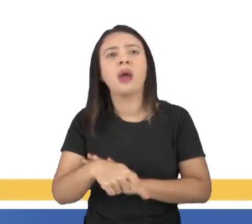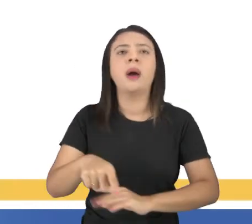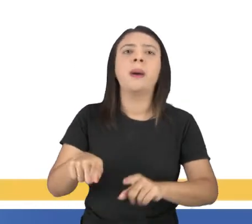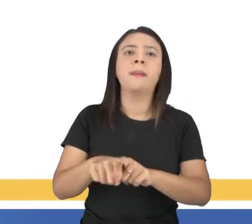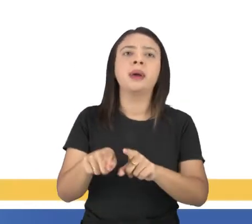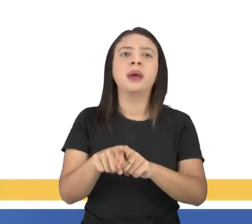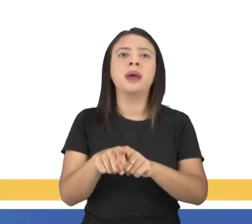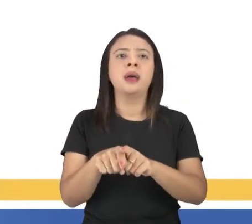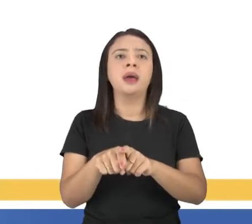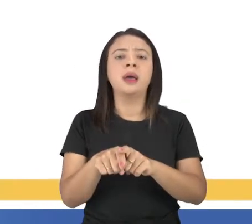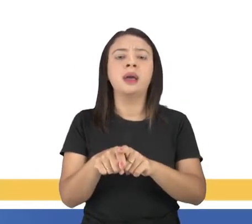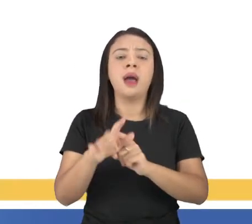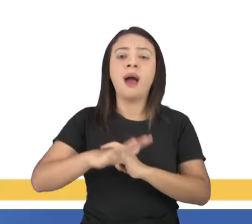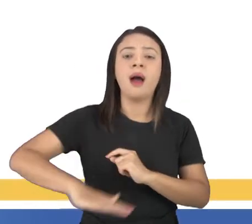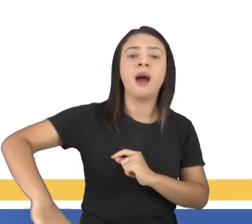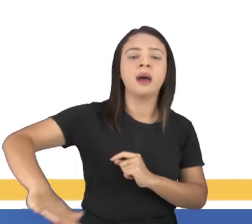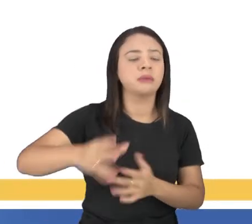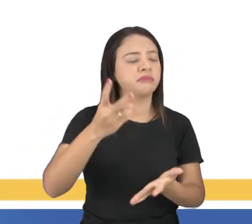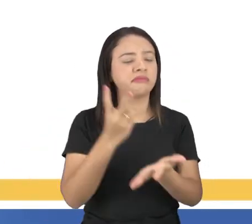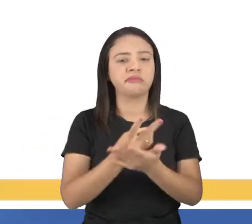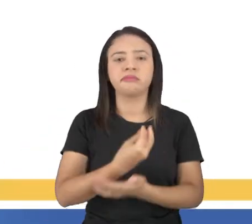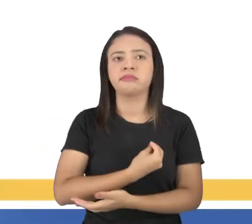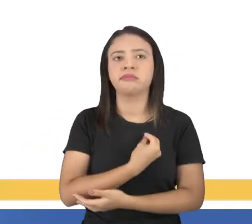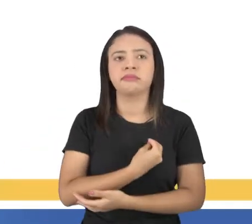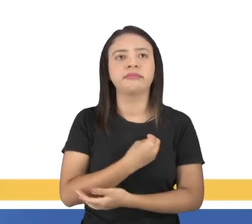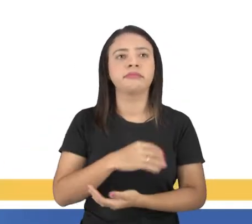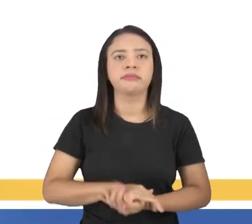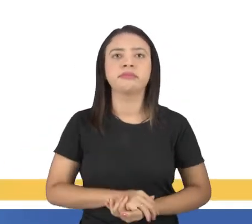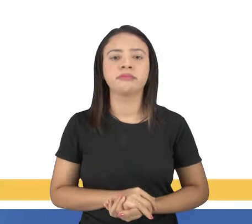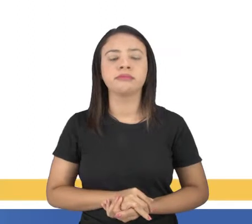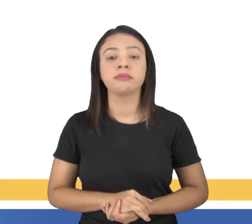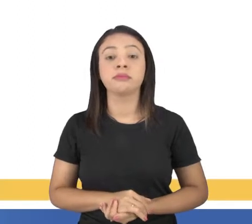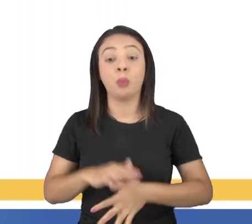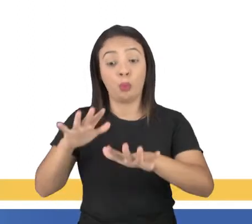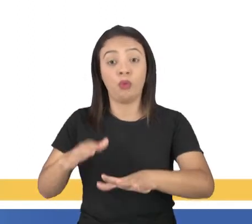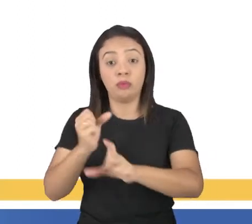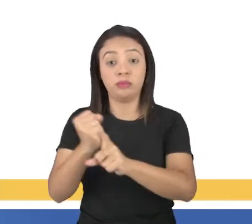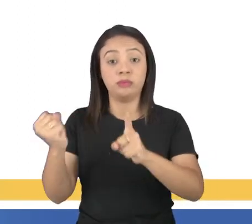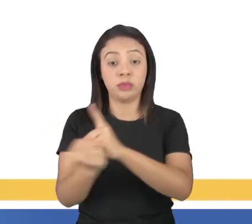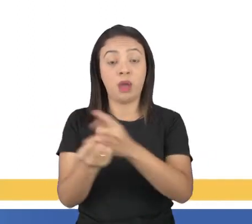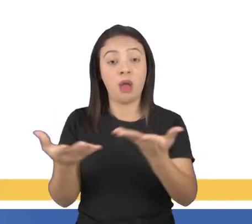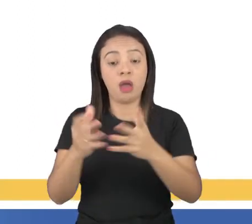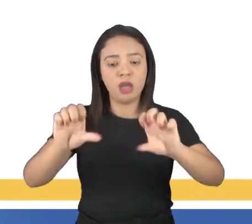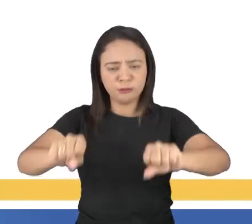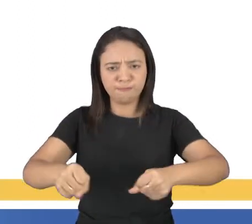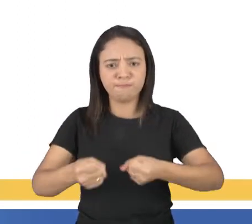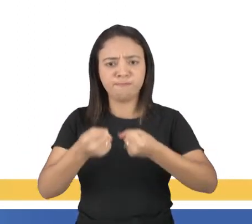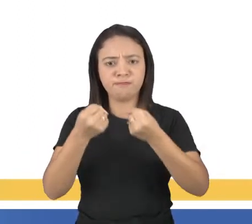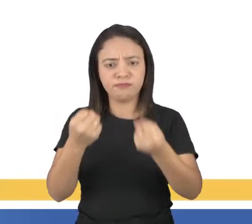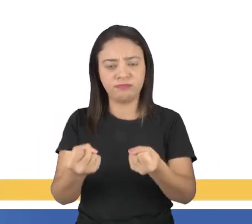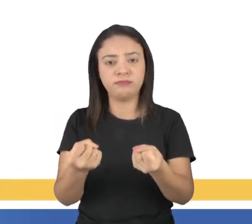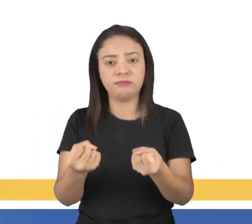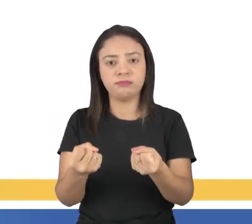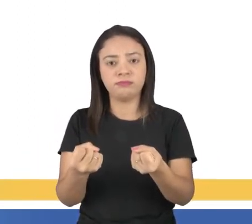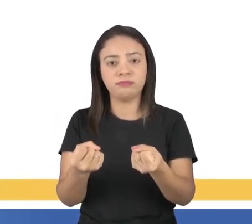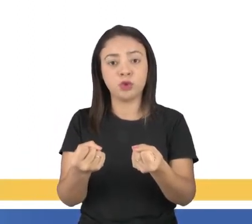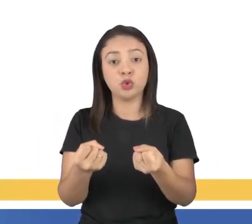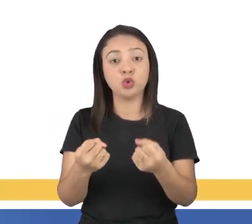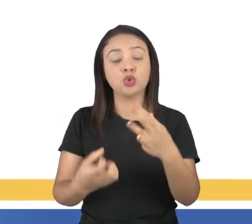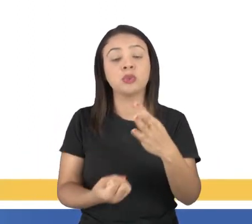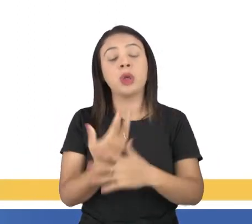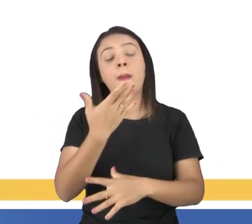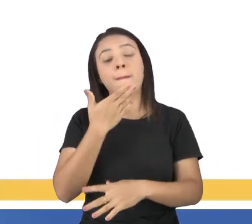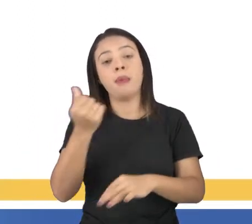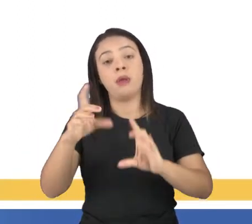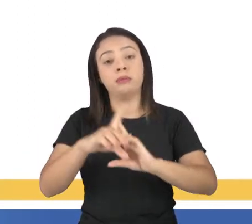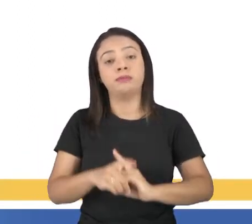território tornaram-se cada vez mais presentes. Os novos movimentos sociais ganharam força com a redemocratização, a abertura